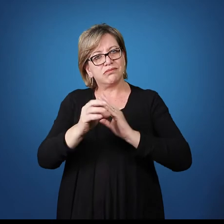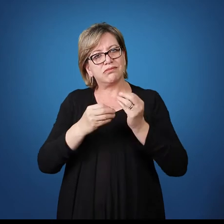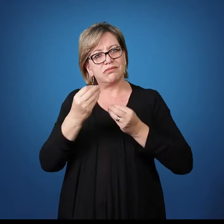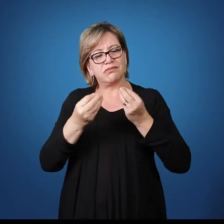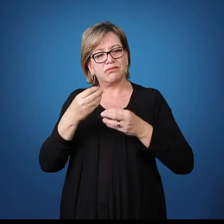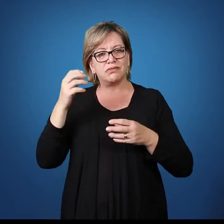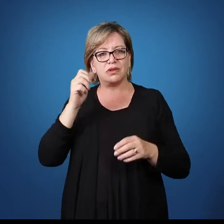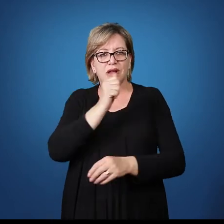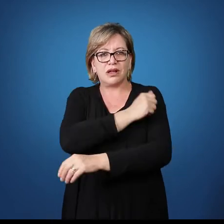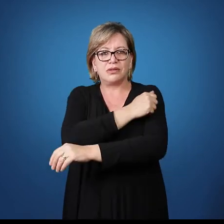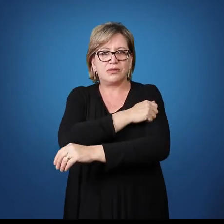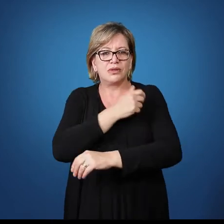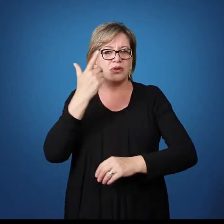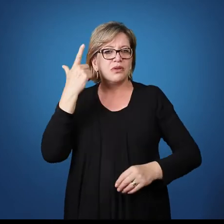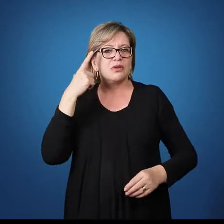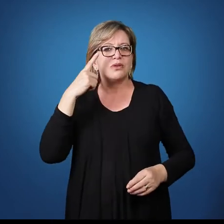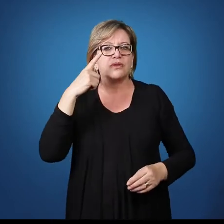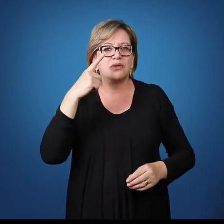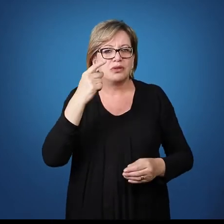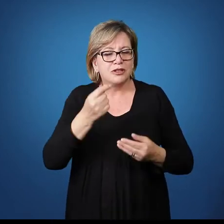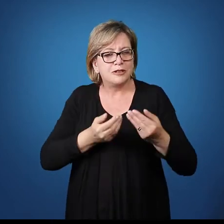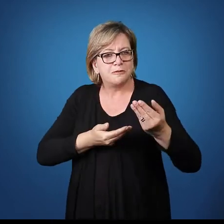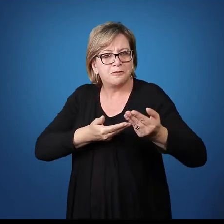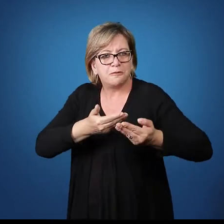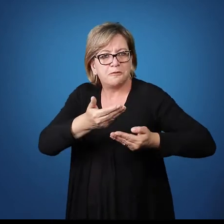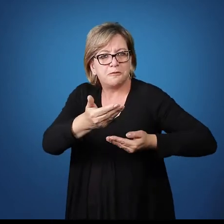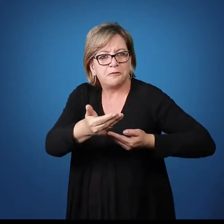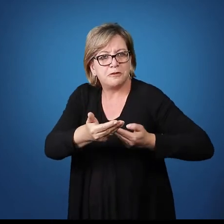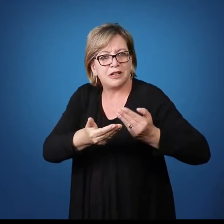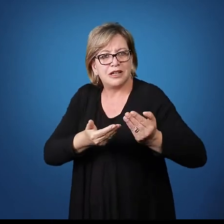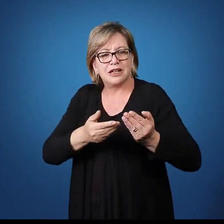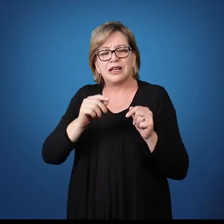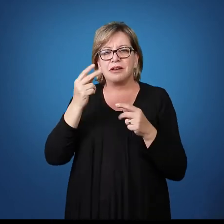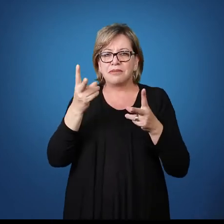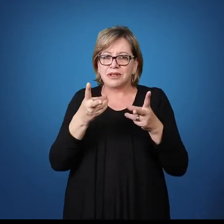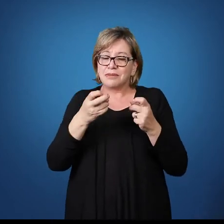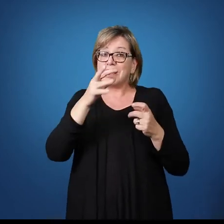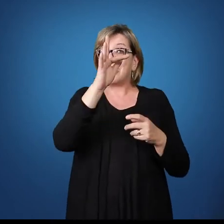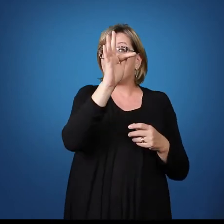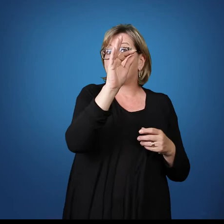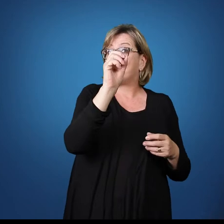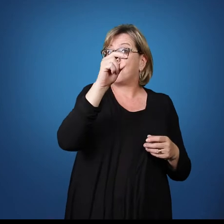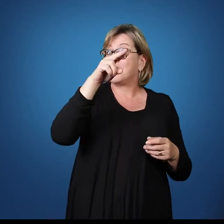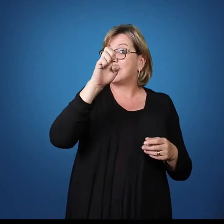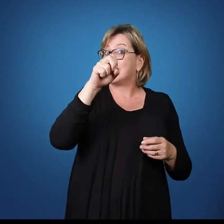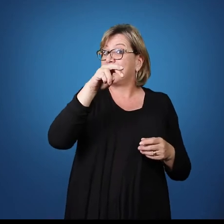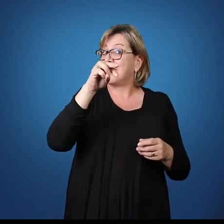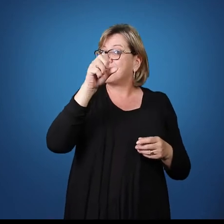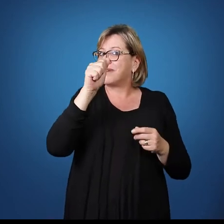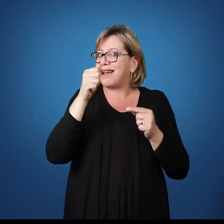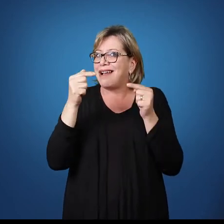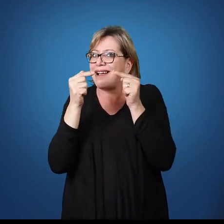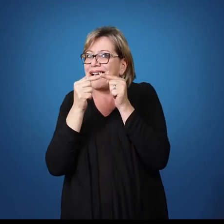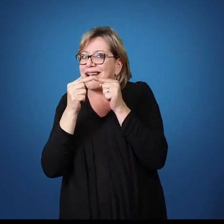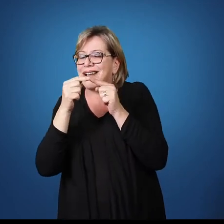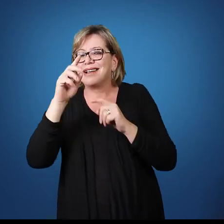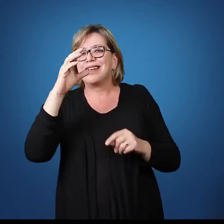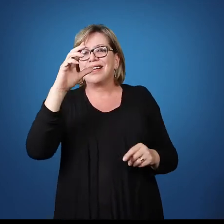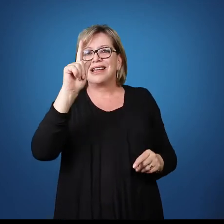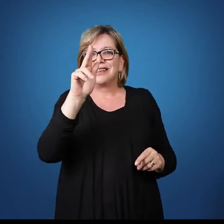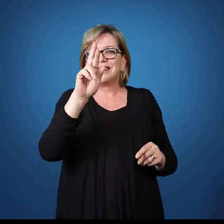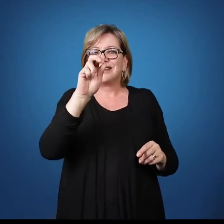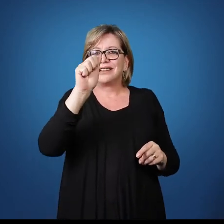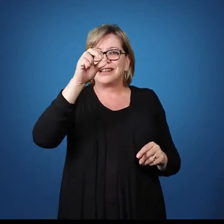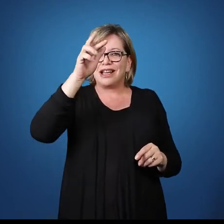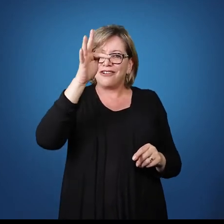aluno consiga estabelecer relações entre fonemas e grafemas e para o uso social da